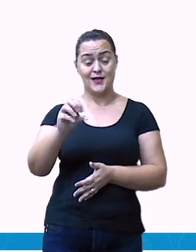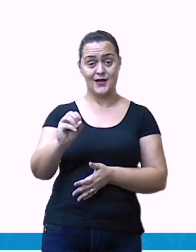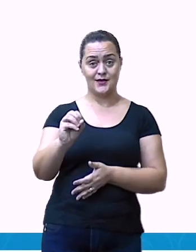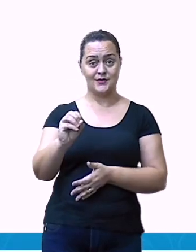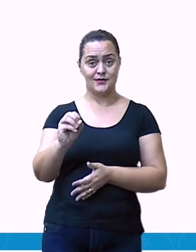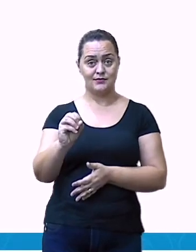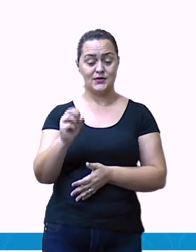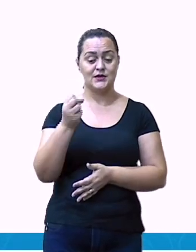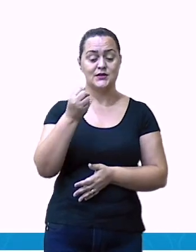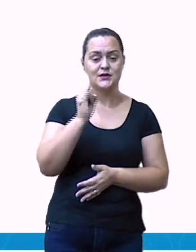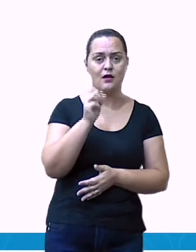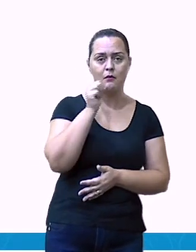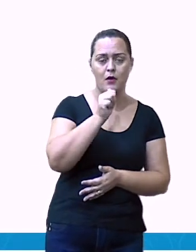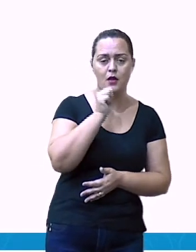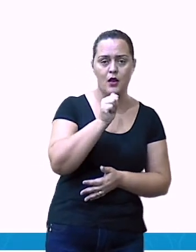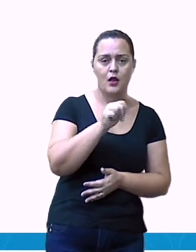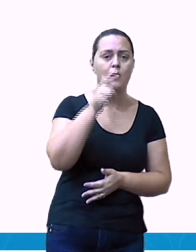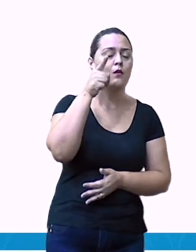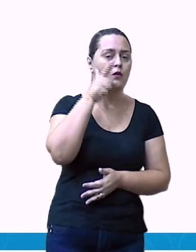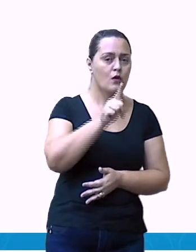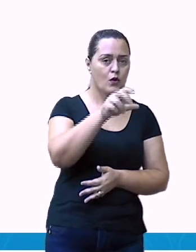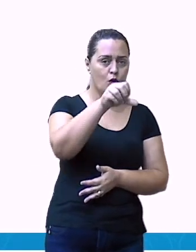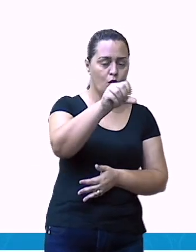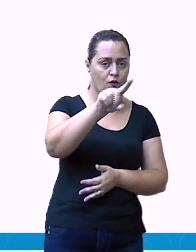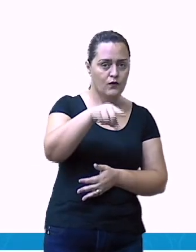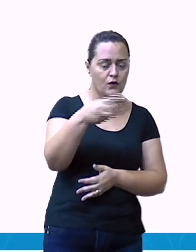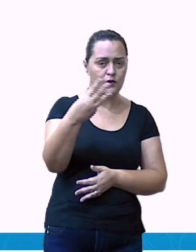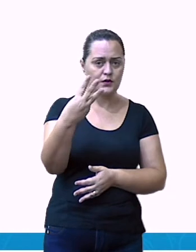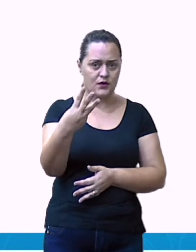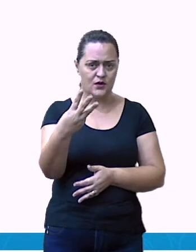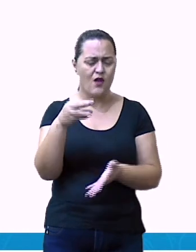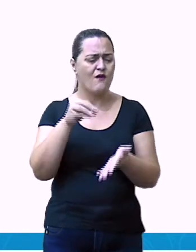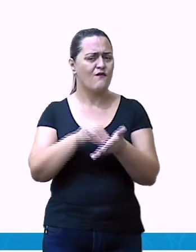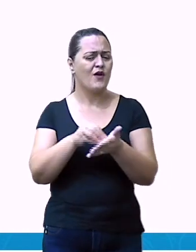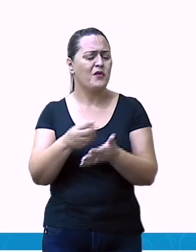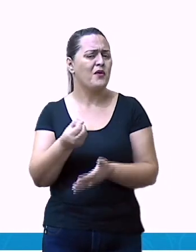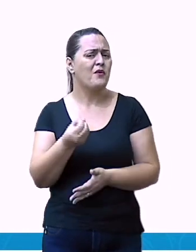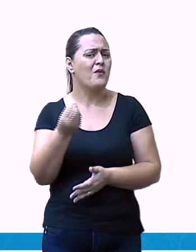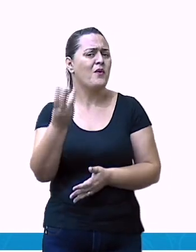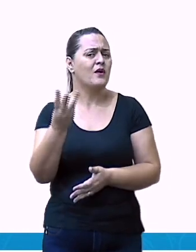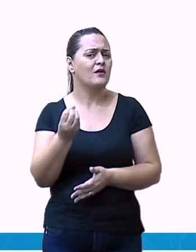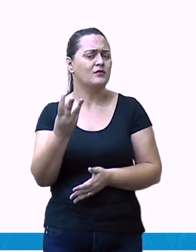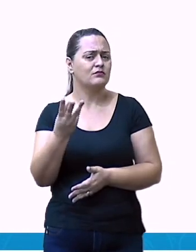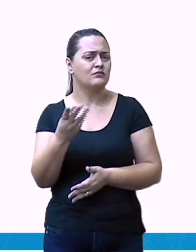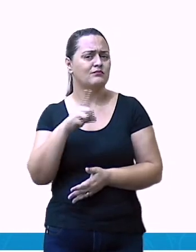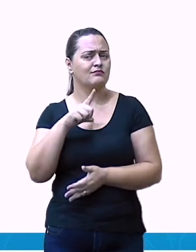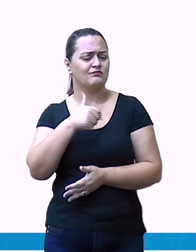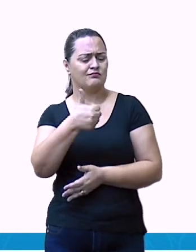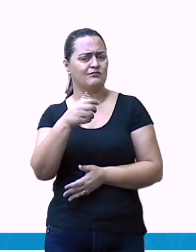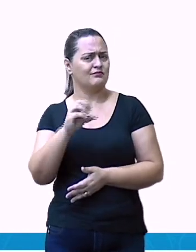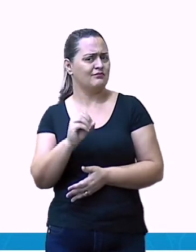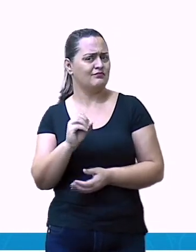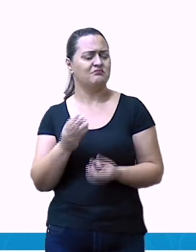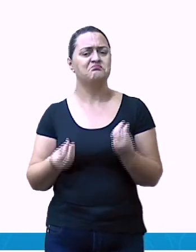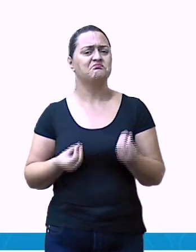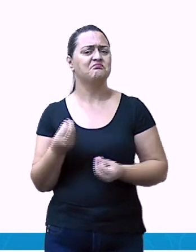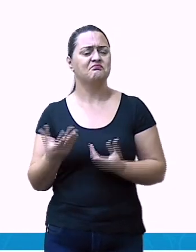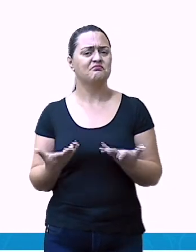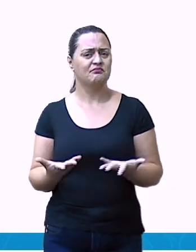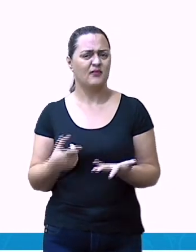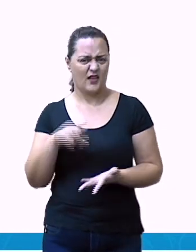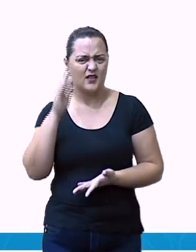só conseguiu 9,3. Então, para isso, nós vamos fazer a diferença, diminuir 10